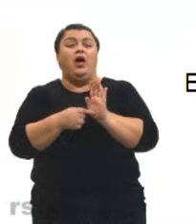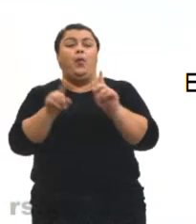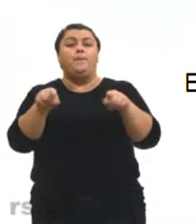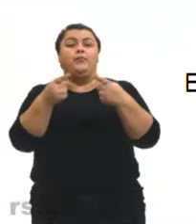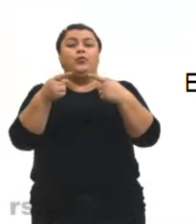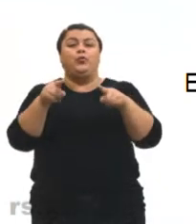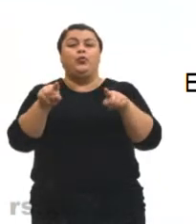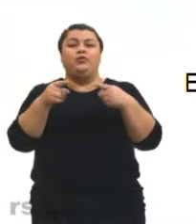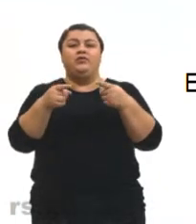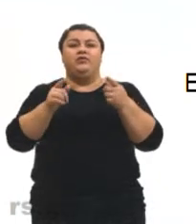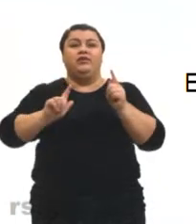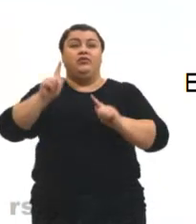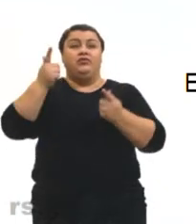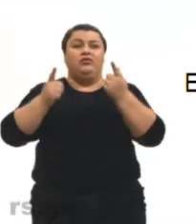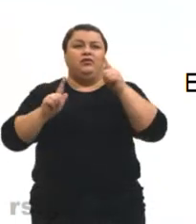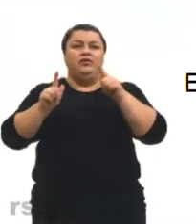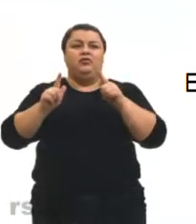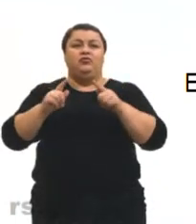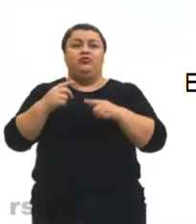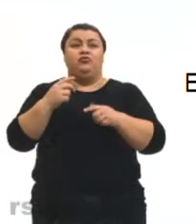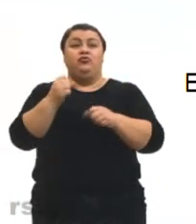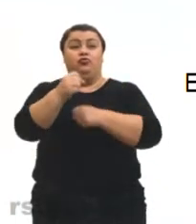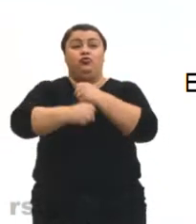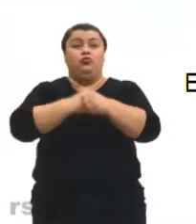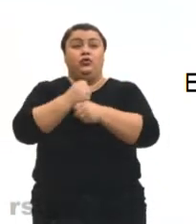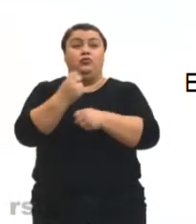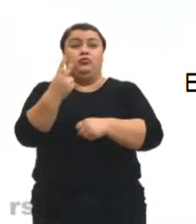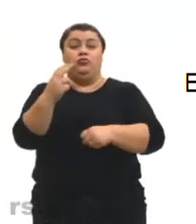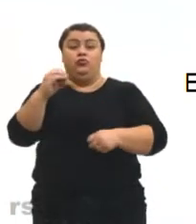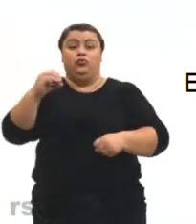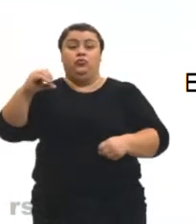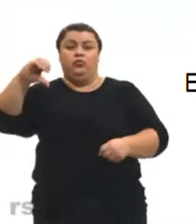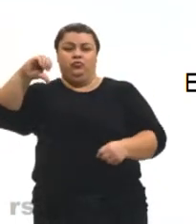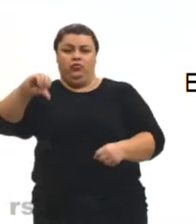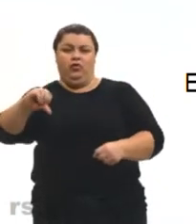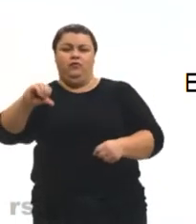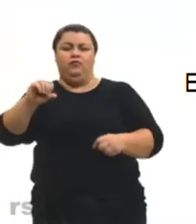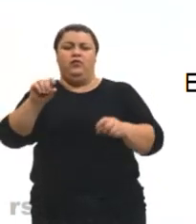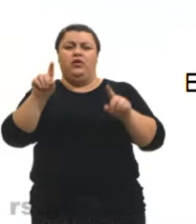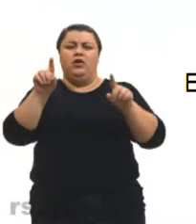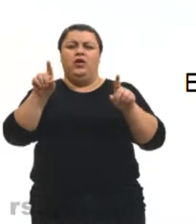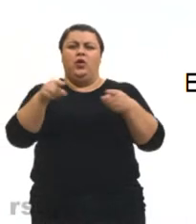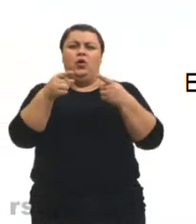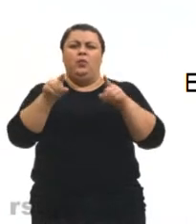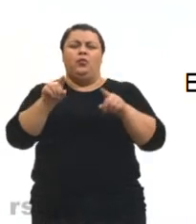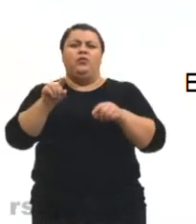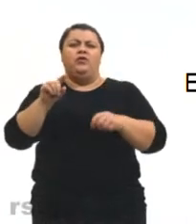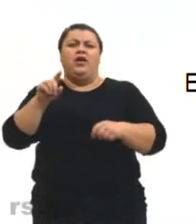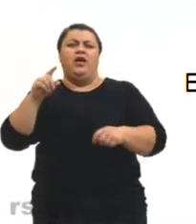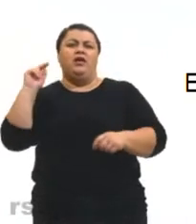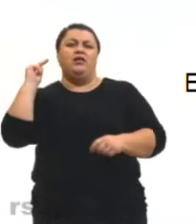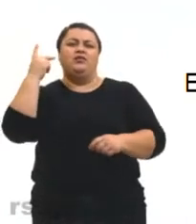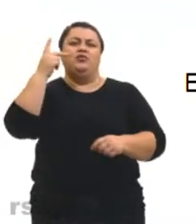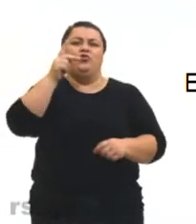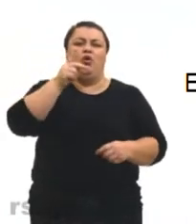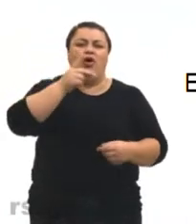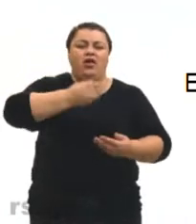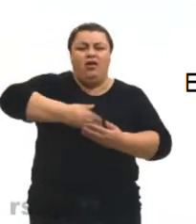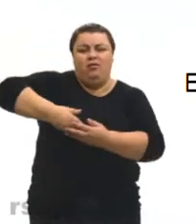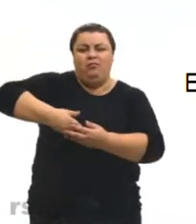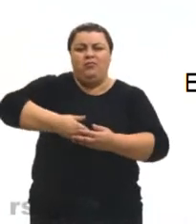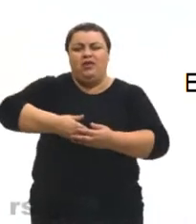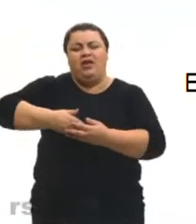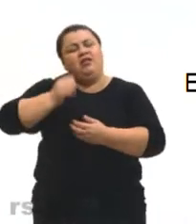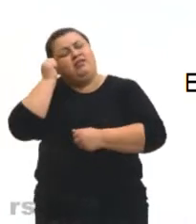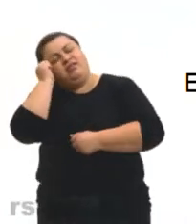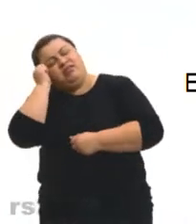2019 me lembro que foi campeão né não tem uma música chamada histórias para ninar gente grande e eu trouxe aqui